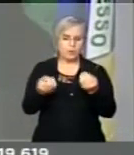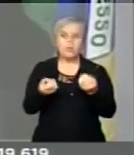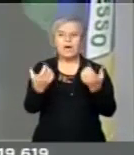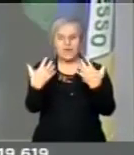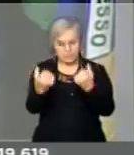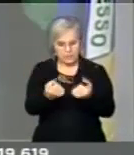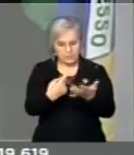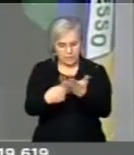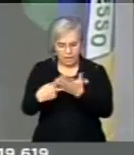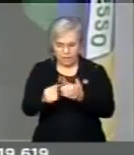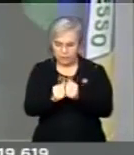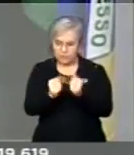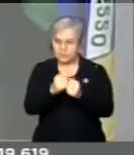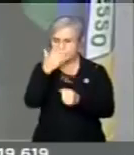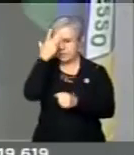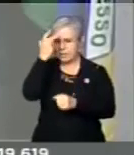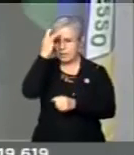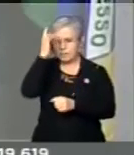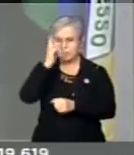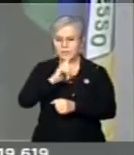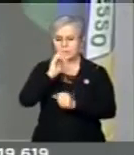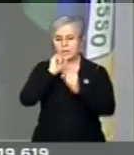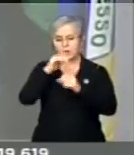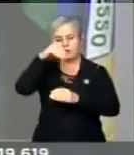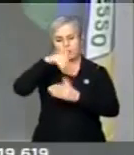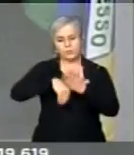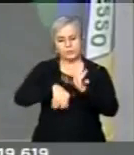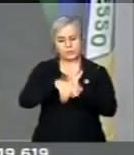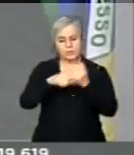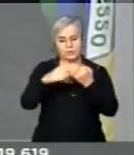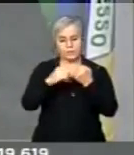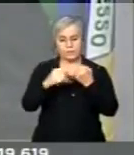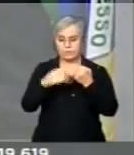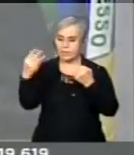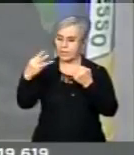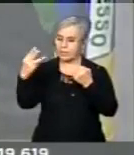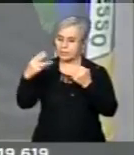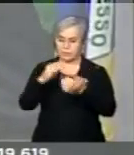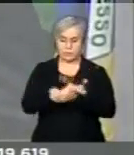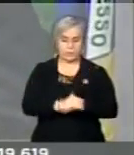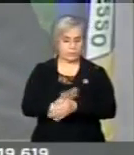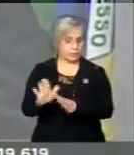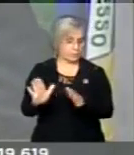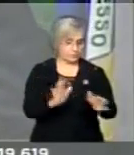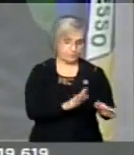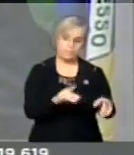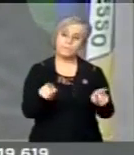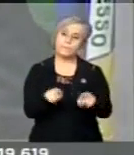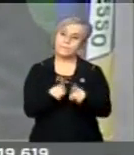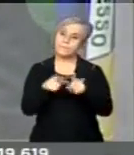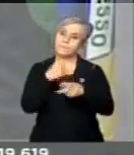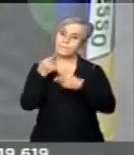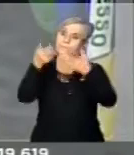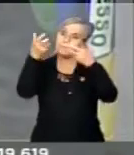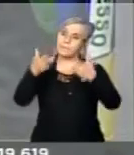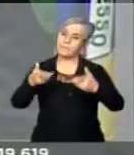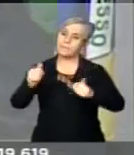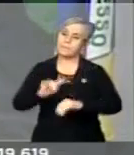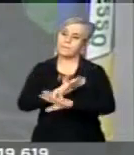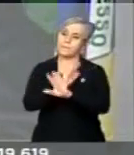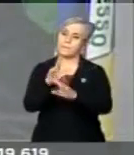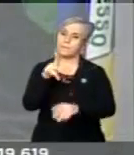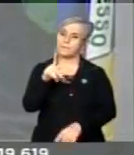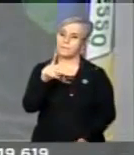que amanhã nós votemos os artigos referentes a essa região. Queria também deixar aqui clara a posição